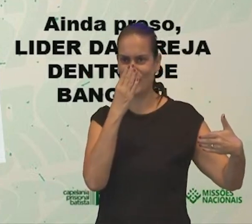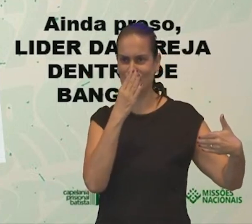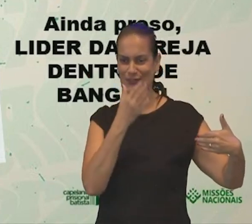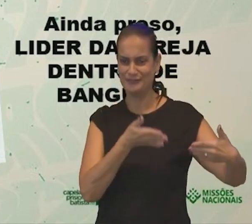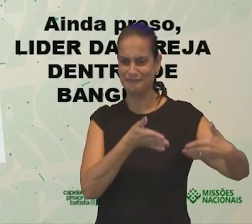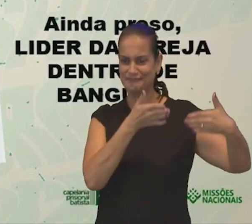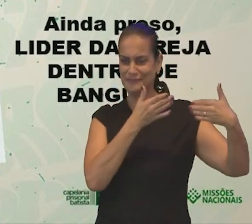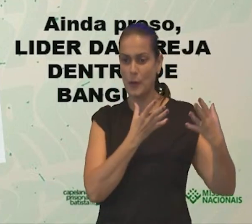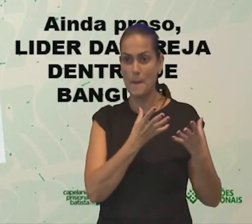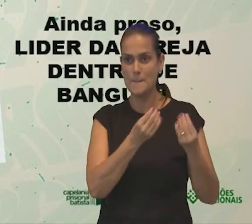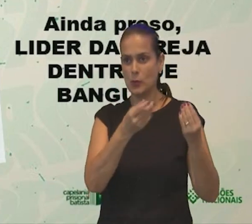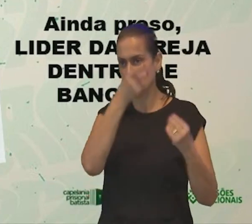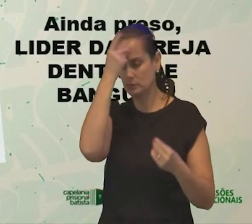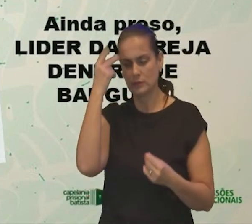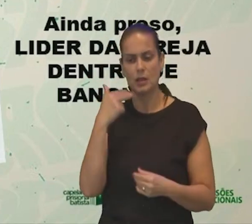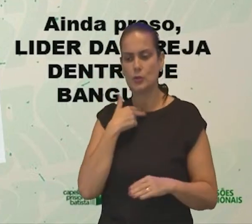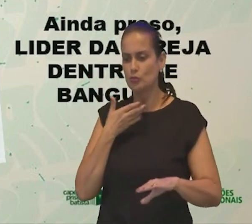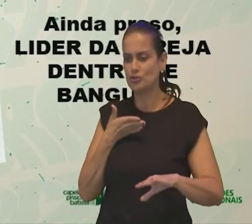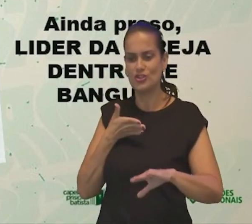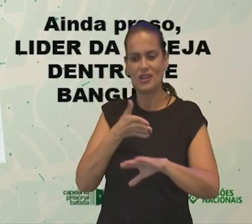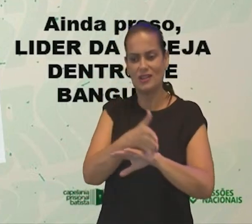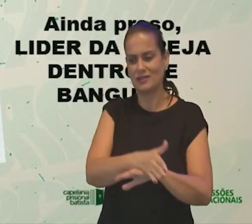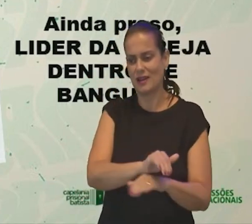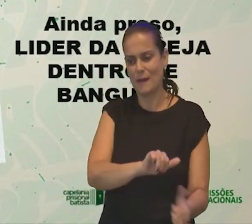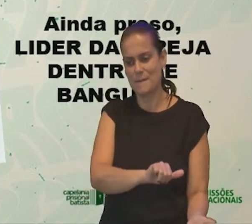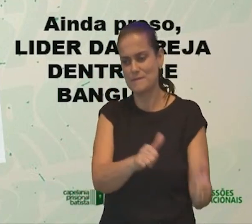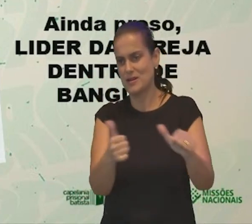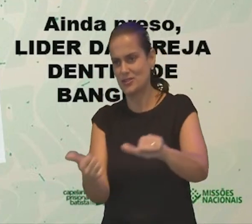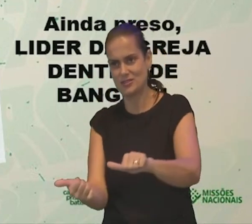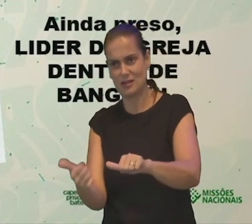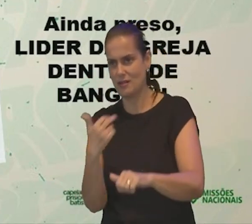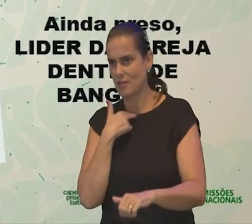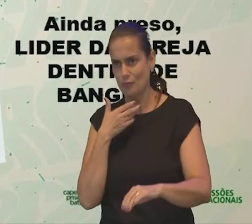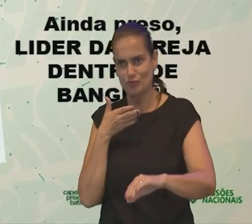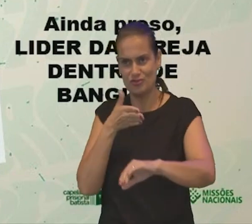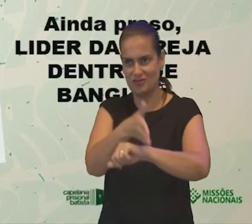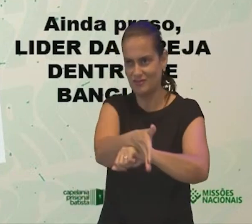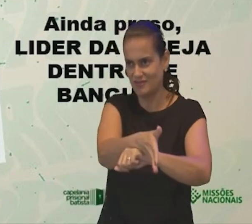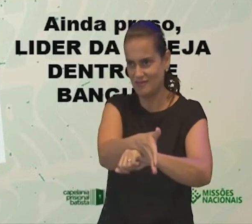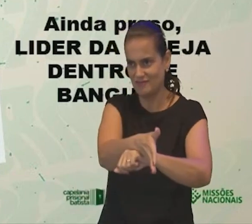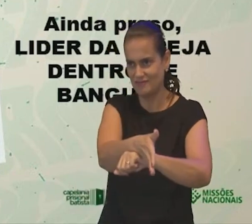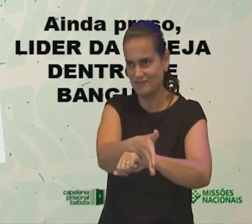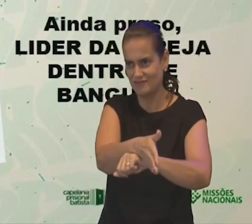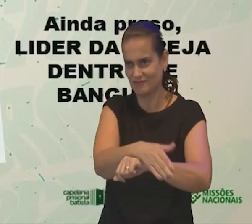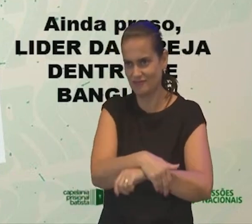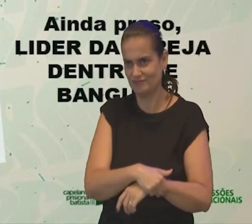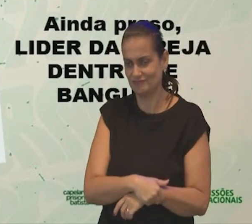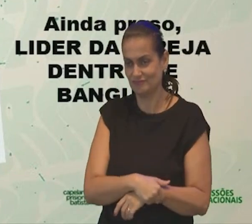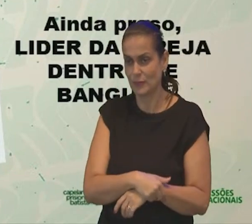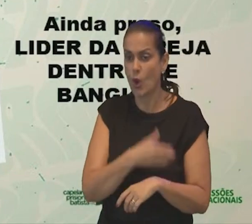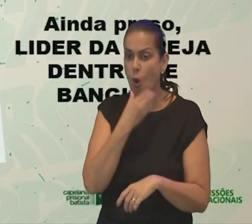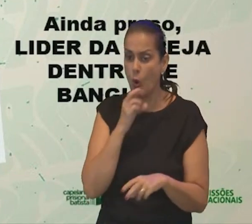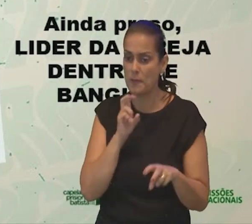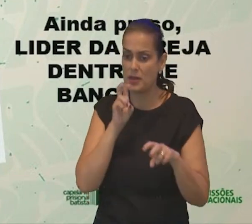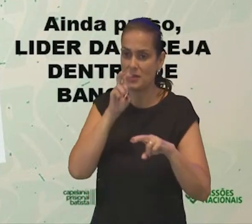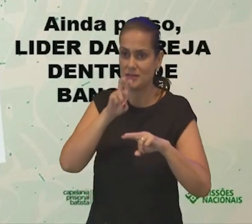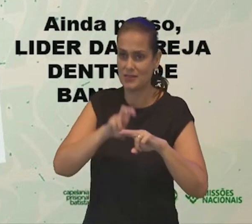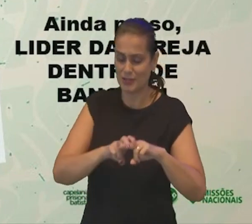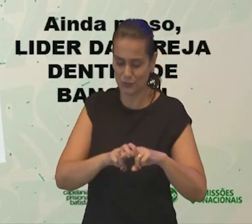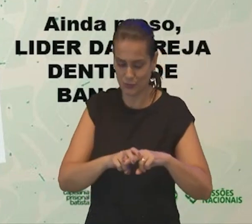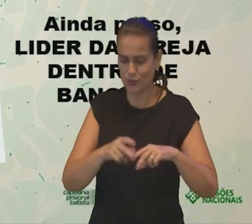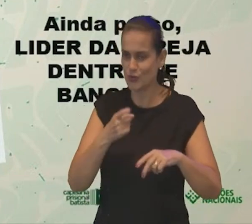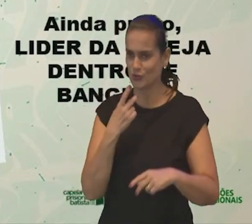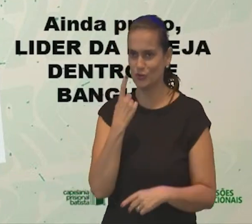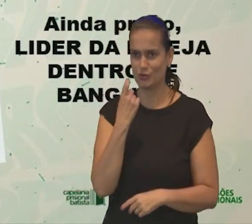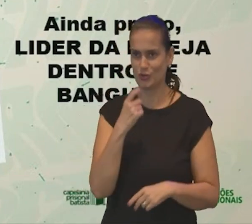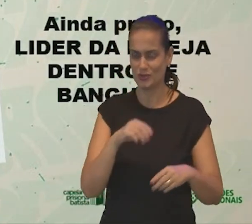Eu não entrei para dentro da cela para batizar Mauri. Mauri se sentou na piscina,